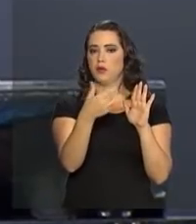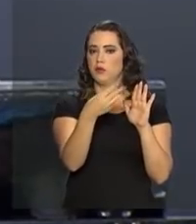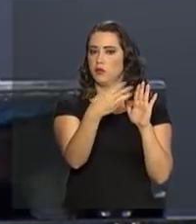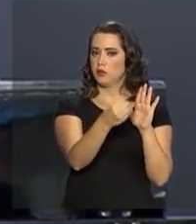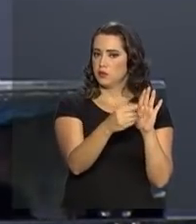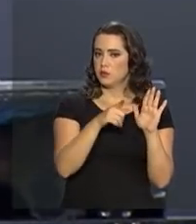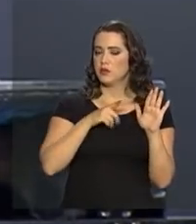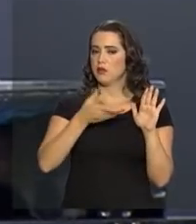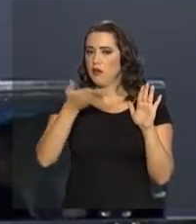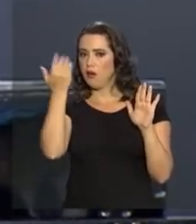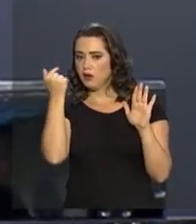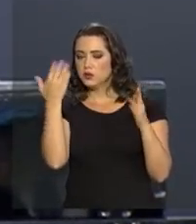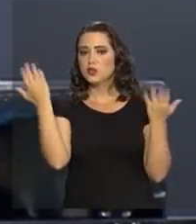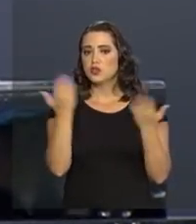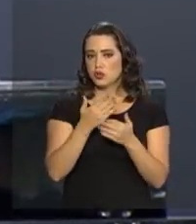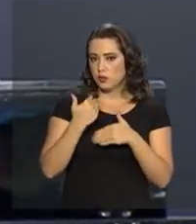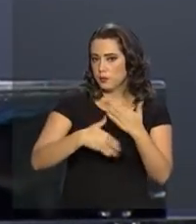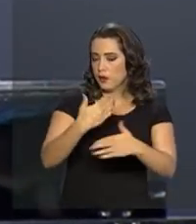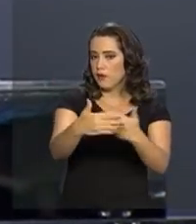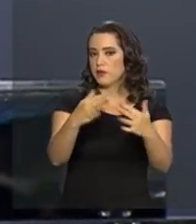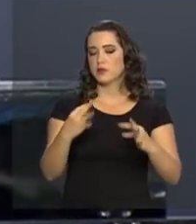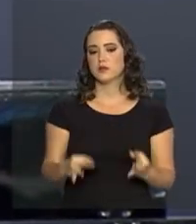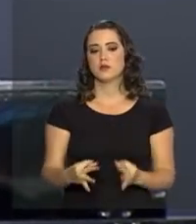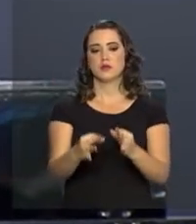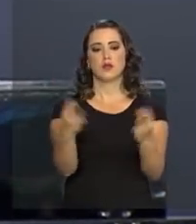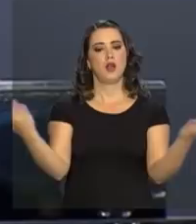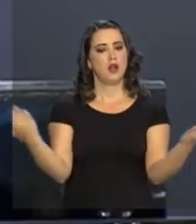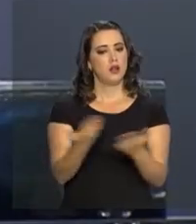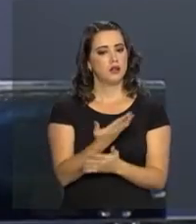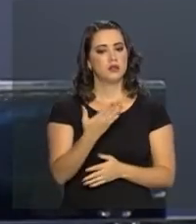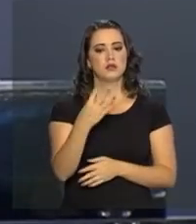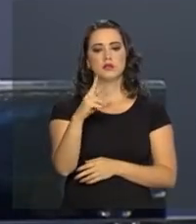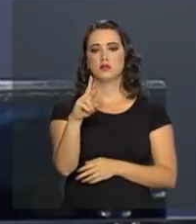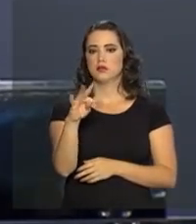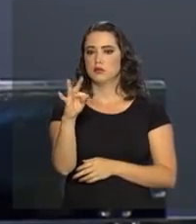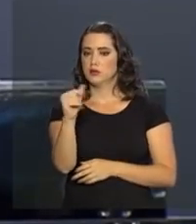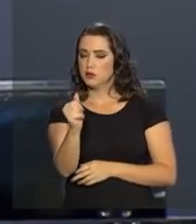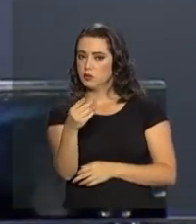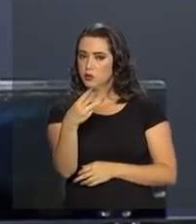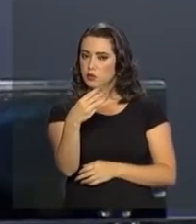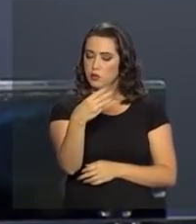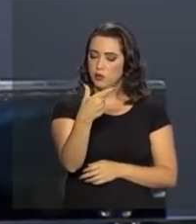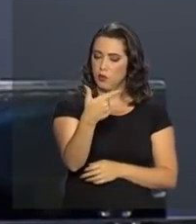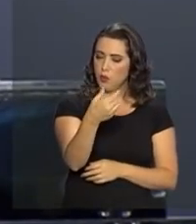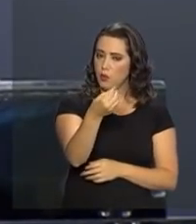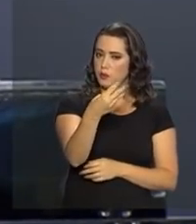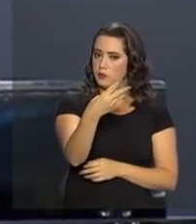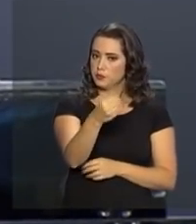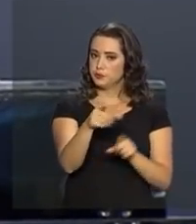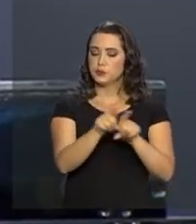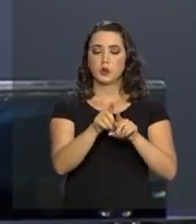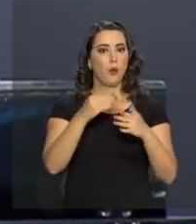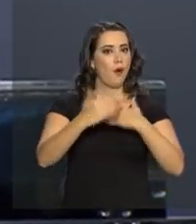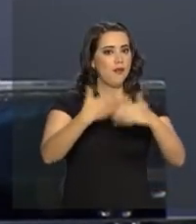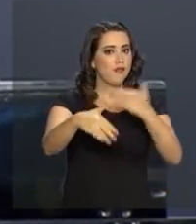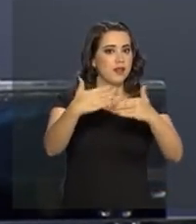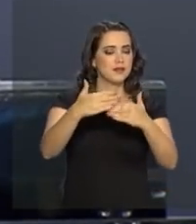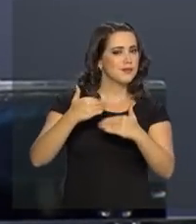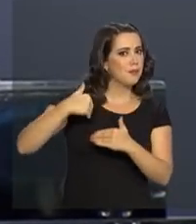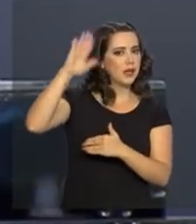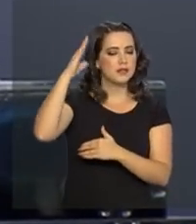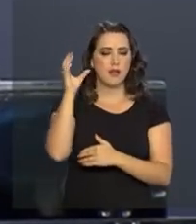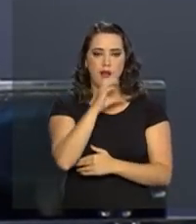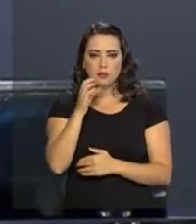2030 já houve esse avanço tecnológico. Agora, com o Rota 2030, o avanço será muito